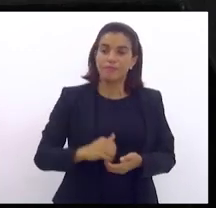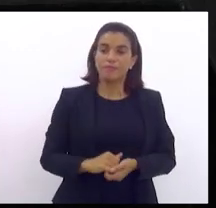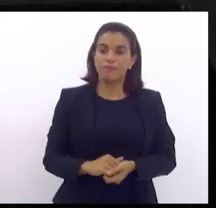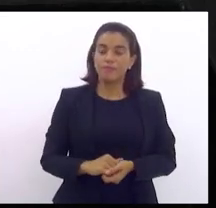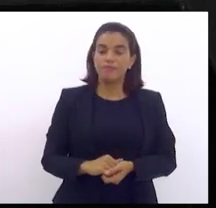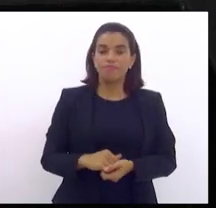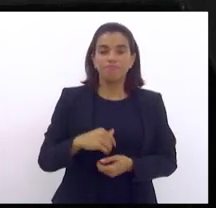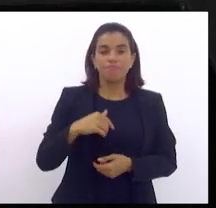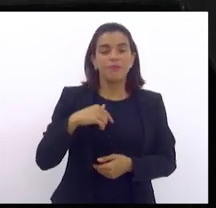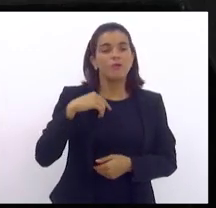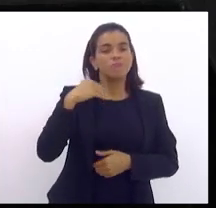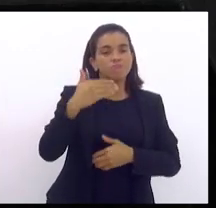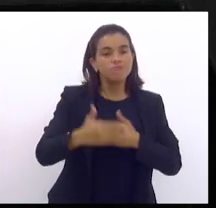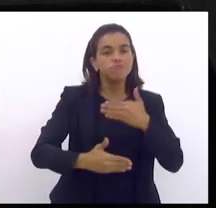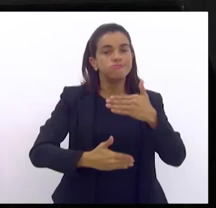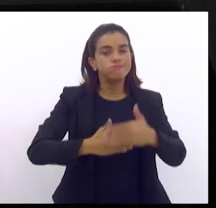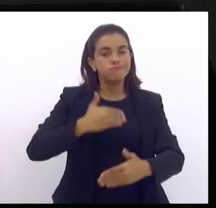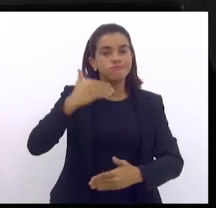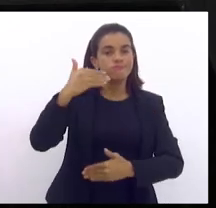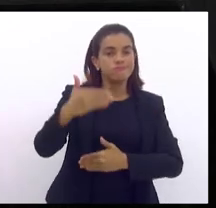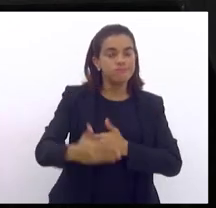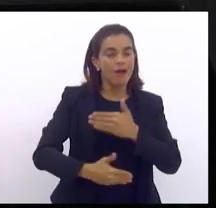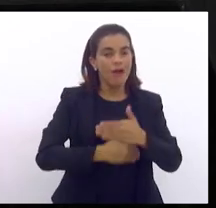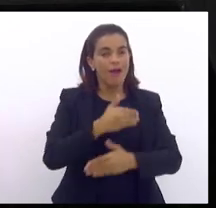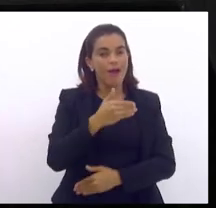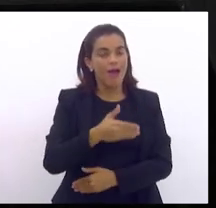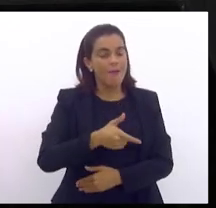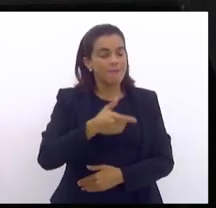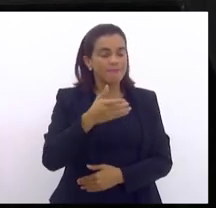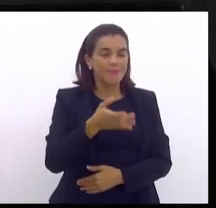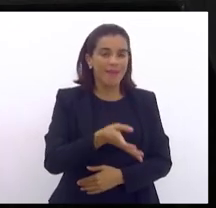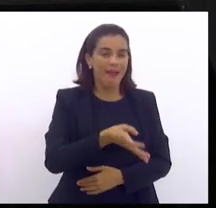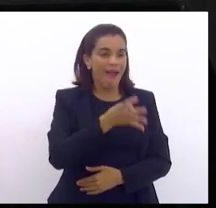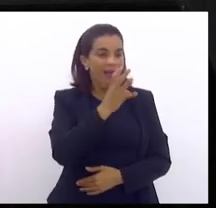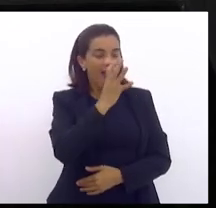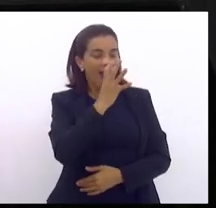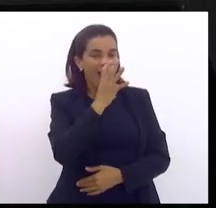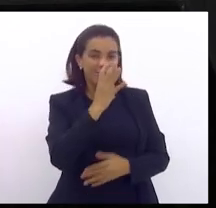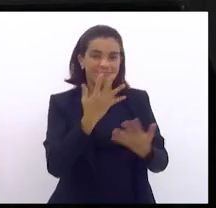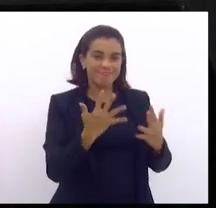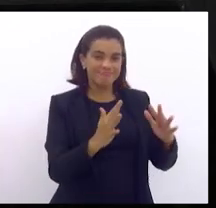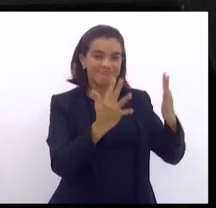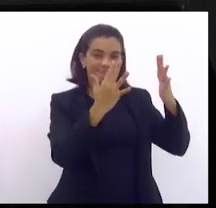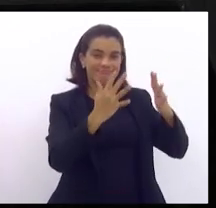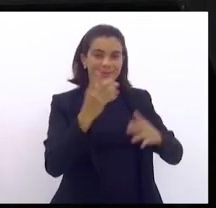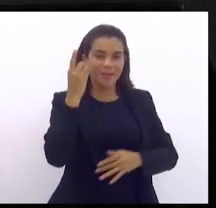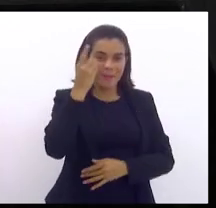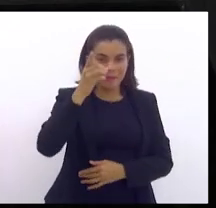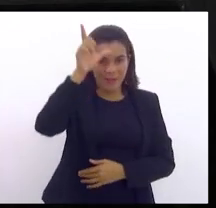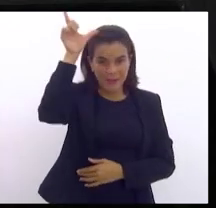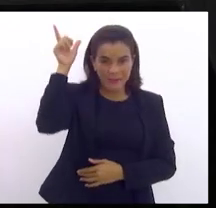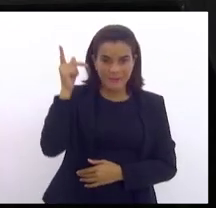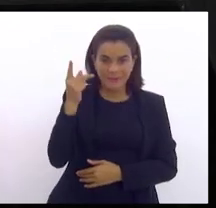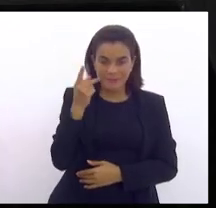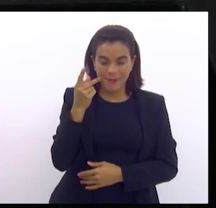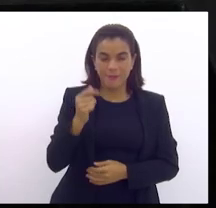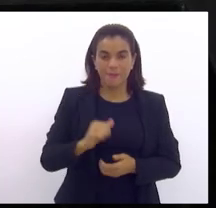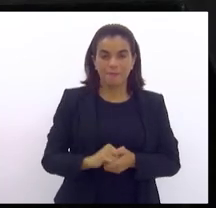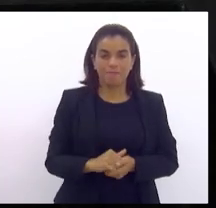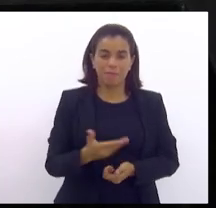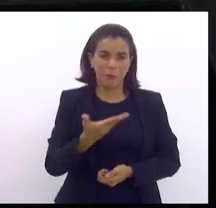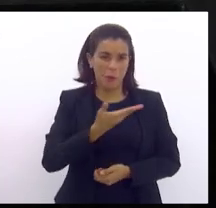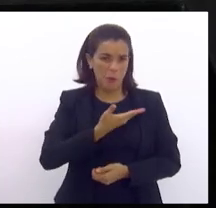cada dia mais a minha admiração pelo deputado Luiz Paulo, pelos companheiros